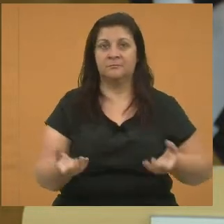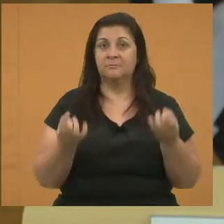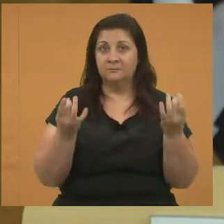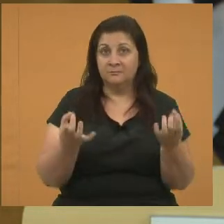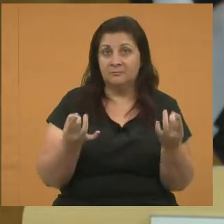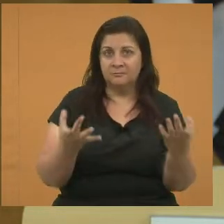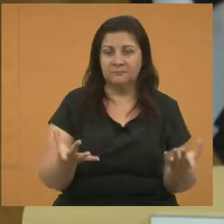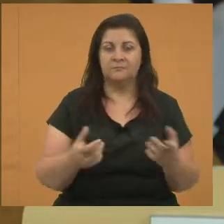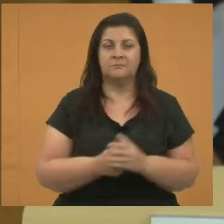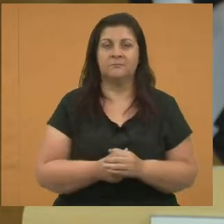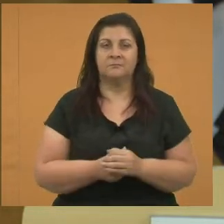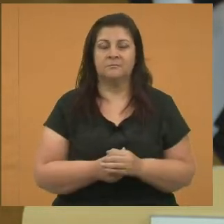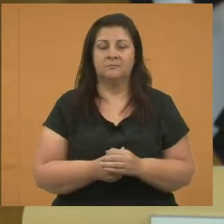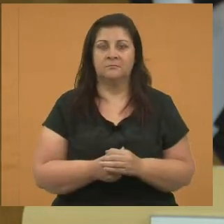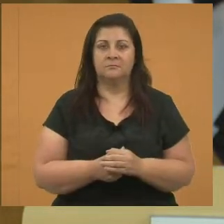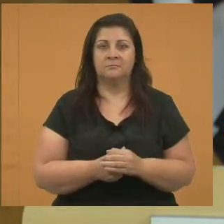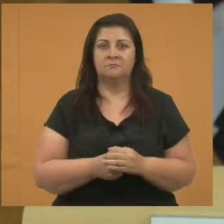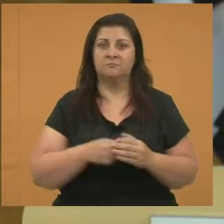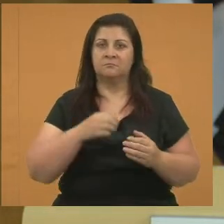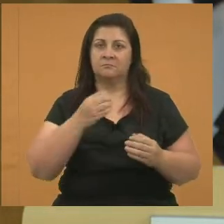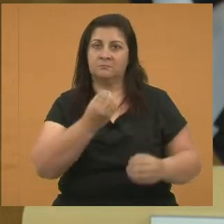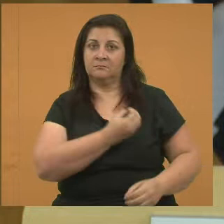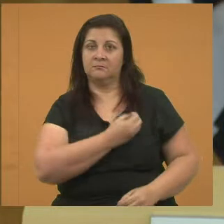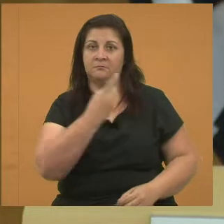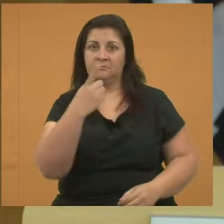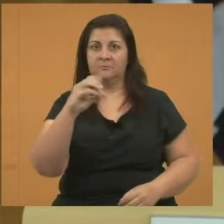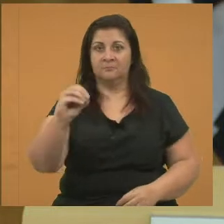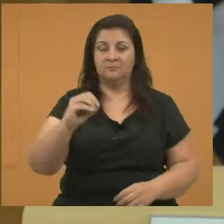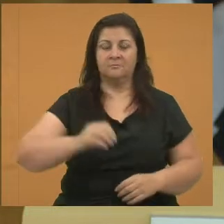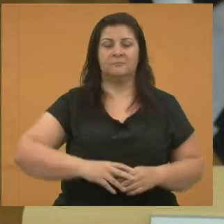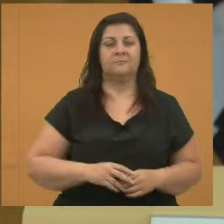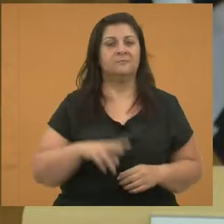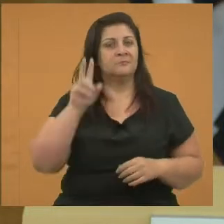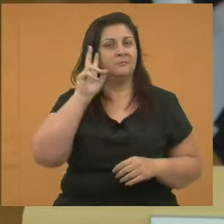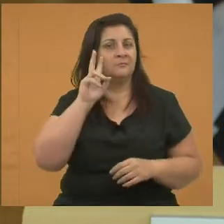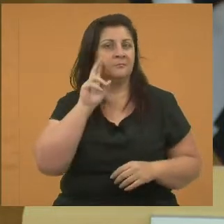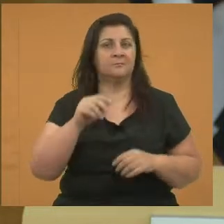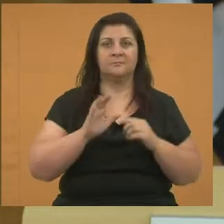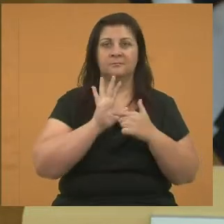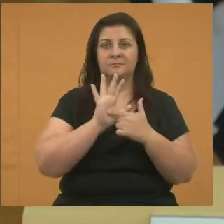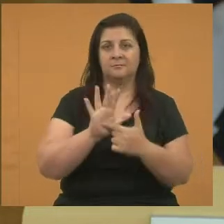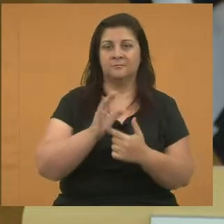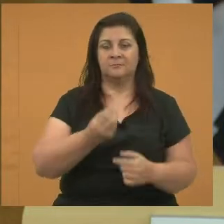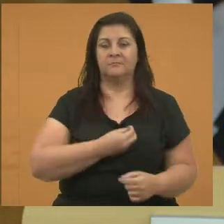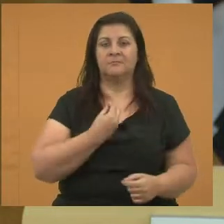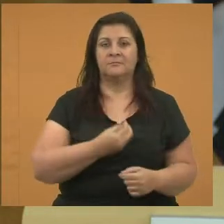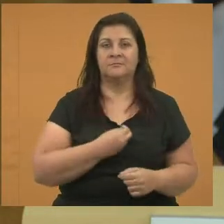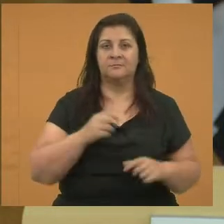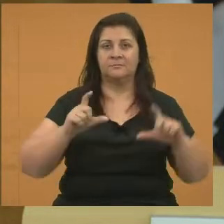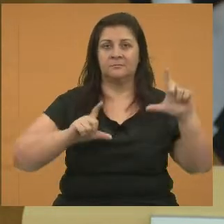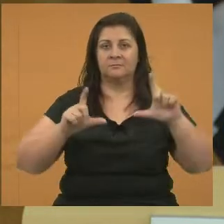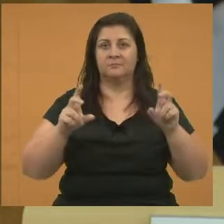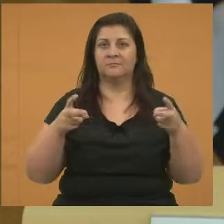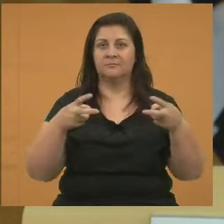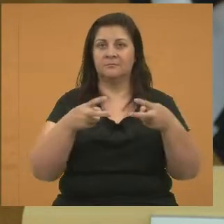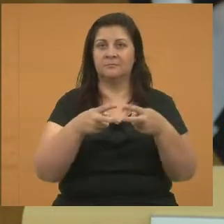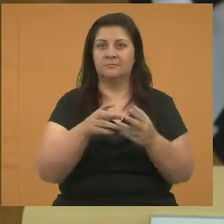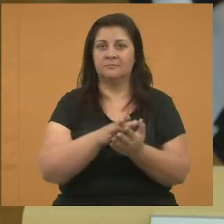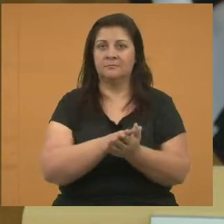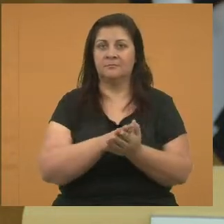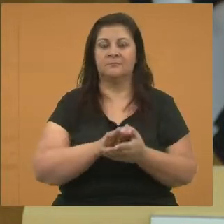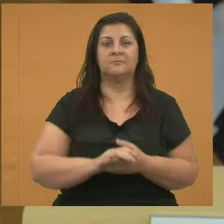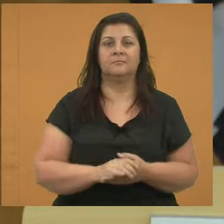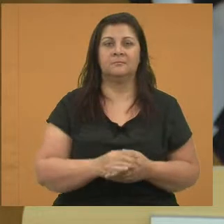Comerciais Comércio Nota 10. Lembramos que esta sessão está sendo transmitida ao vivo pela TV Câmara Jacareí nos